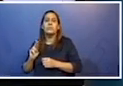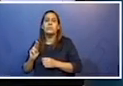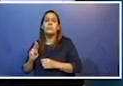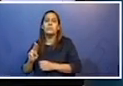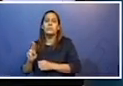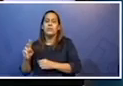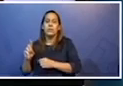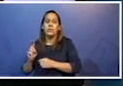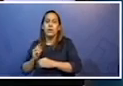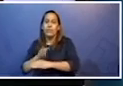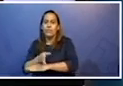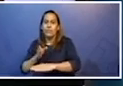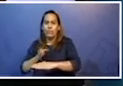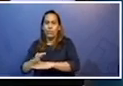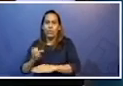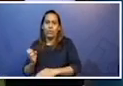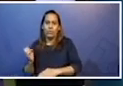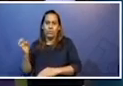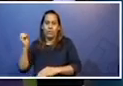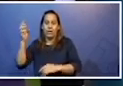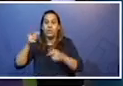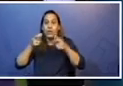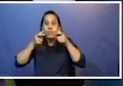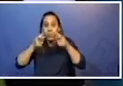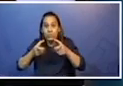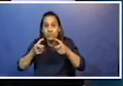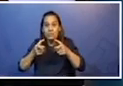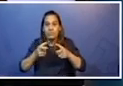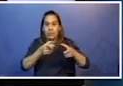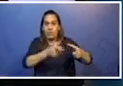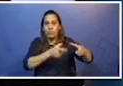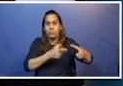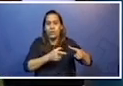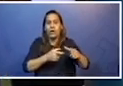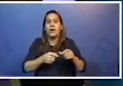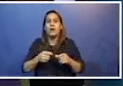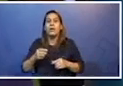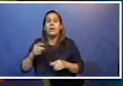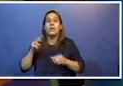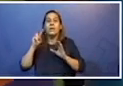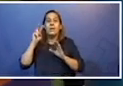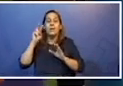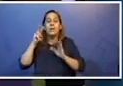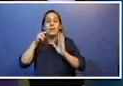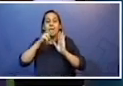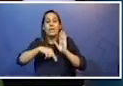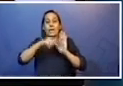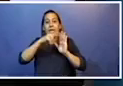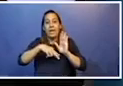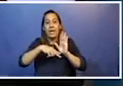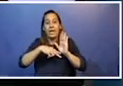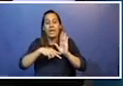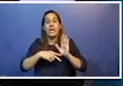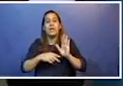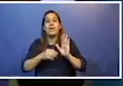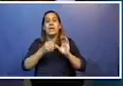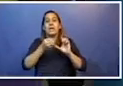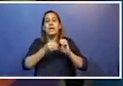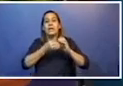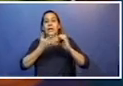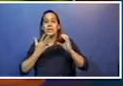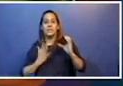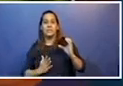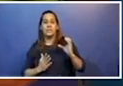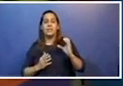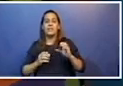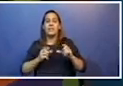e a flora da região do Cerrado. Leia a seguir as características dos animais e relacione-as com as fotografias que